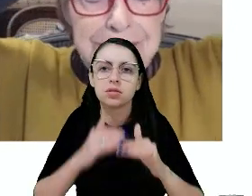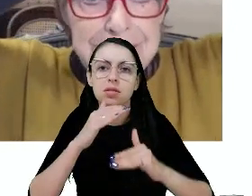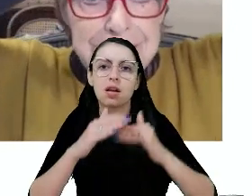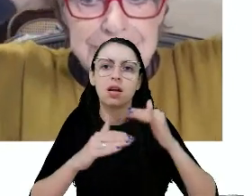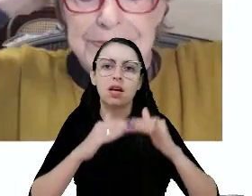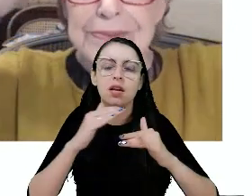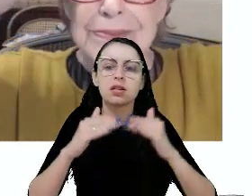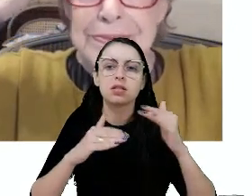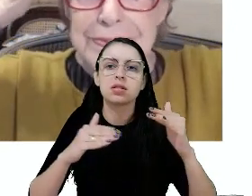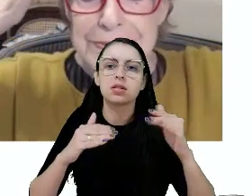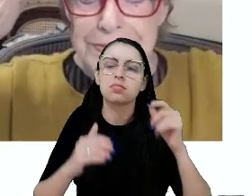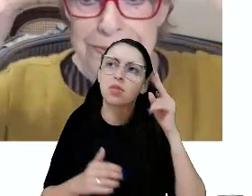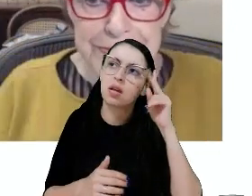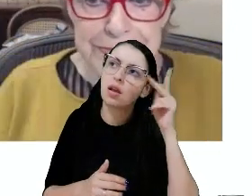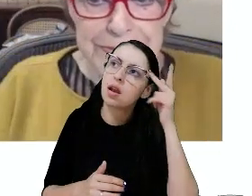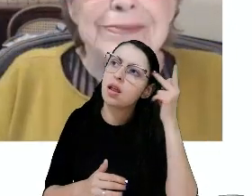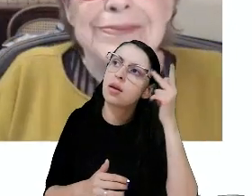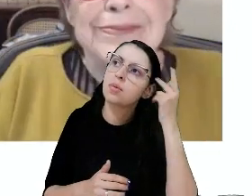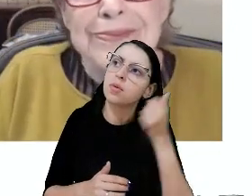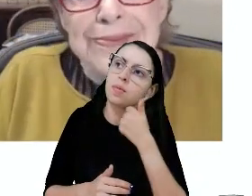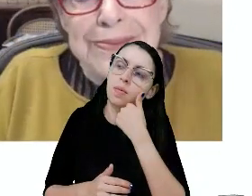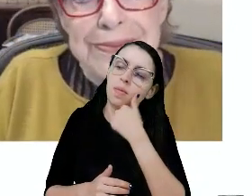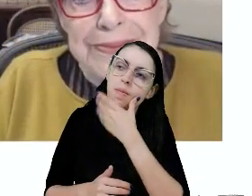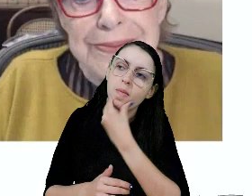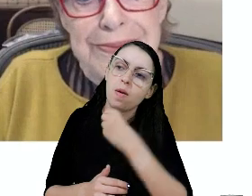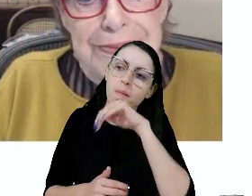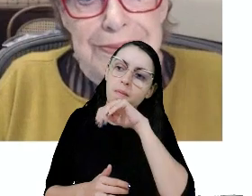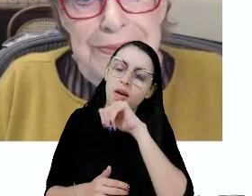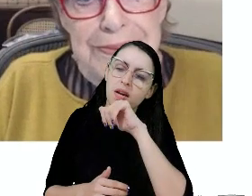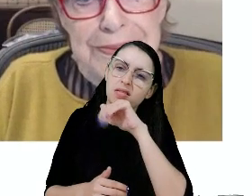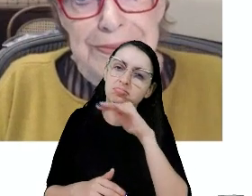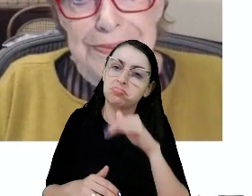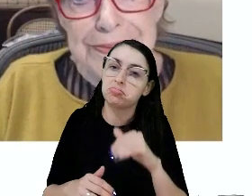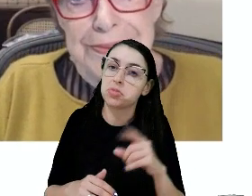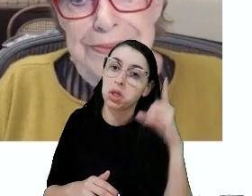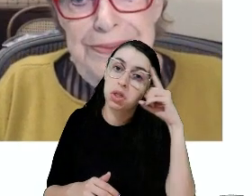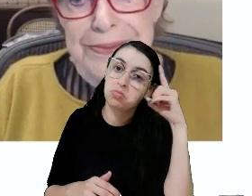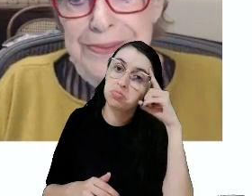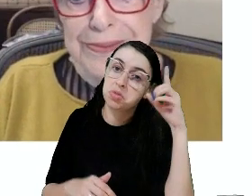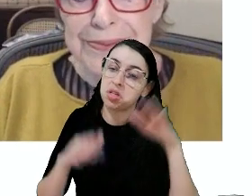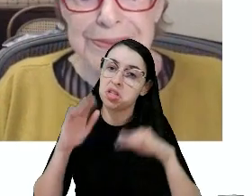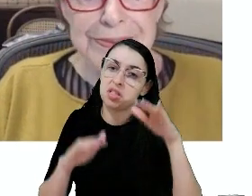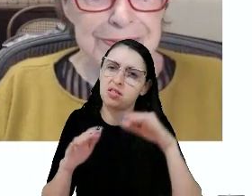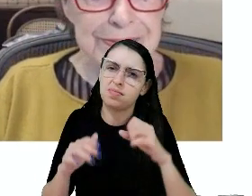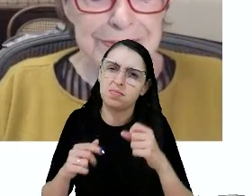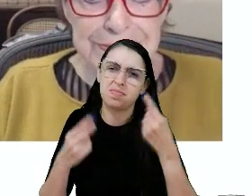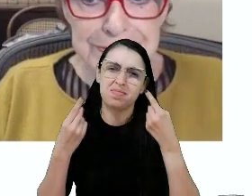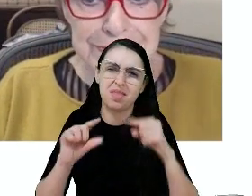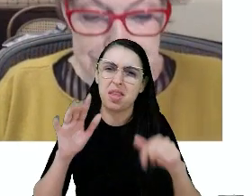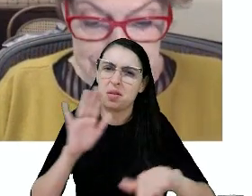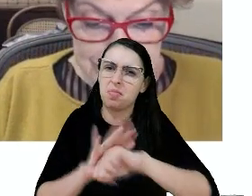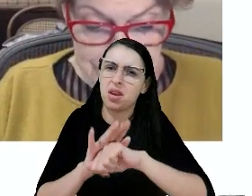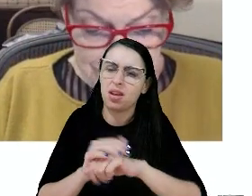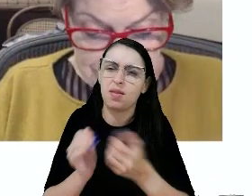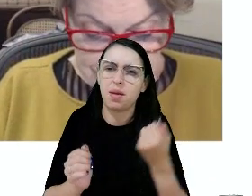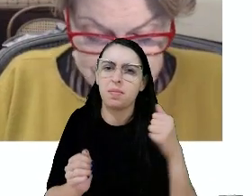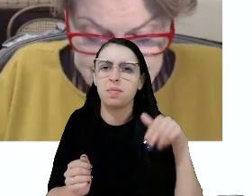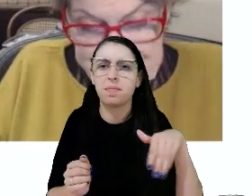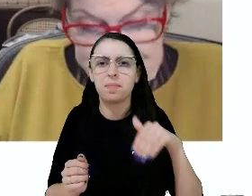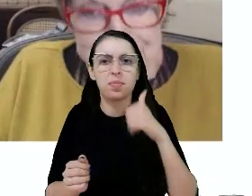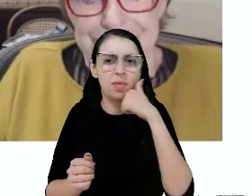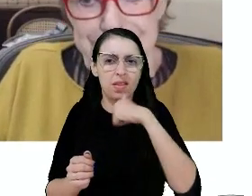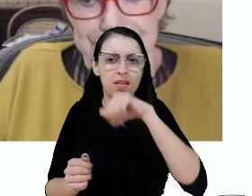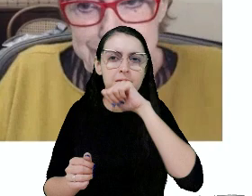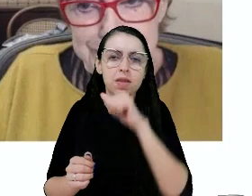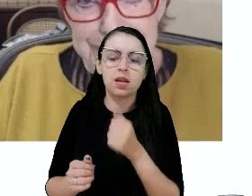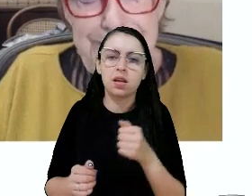e agravar aquilo que acontecia. Eu lembro do meu pai chegando em casa quase que diariamente, agredindo a minha mãe, por conta